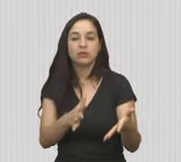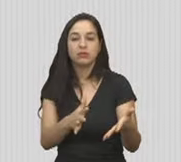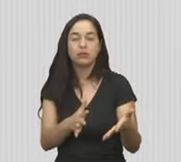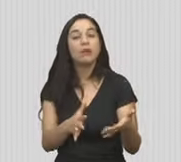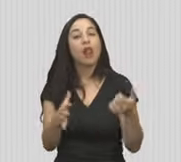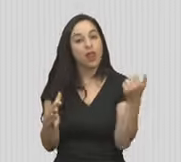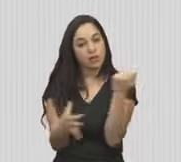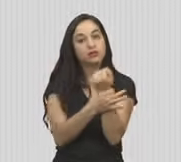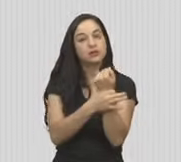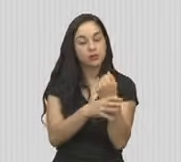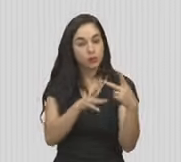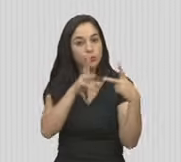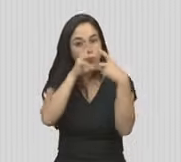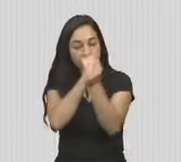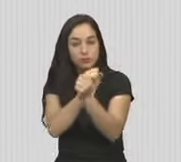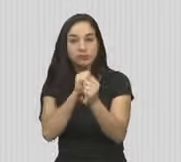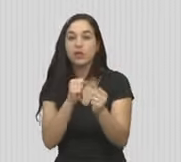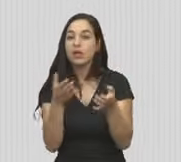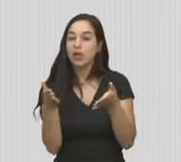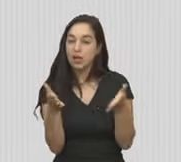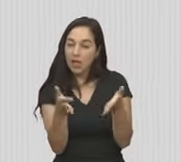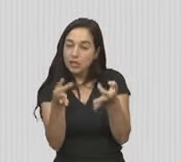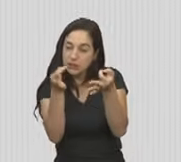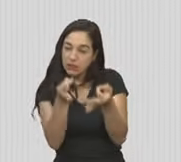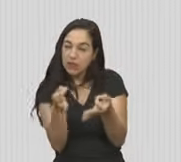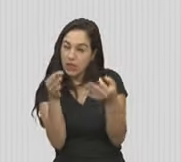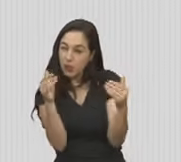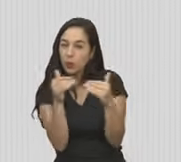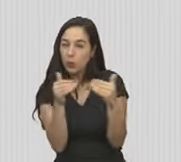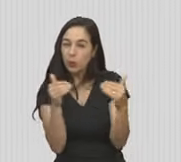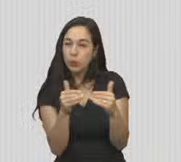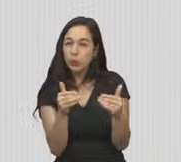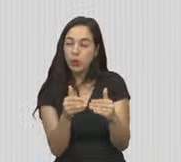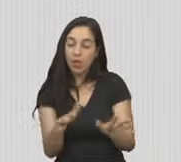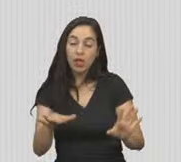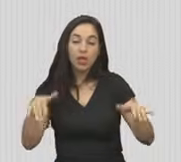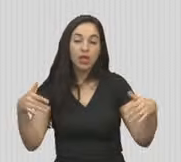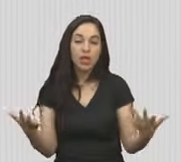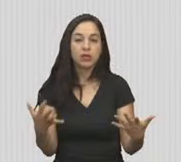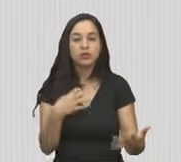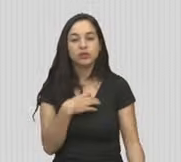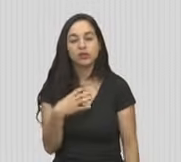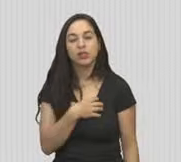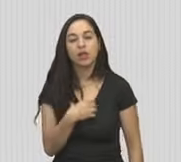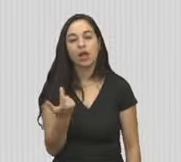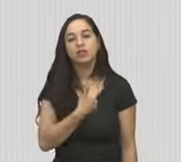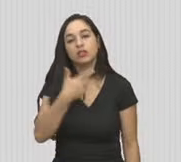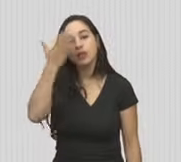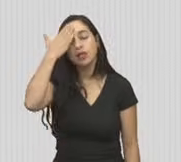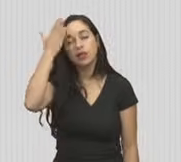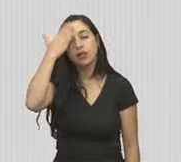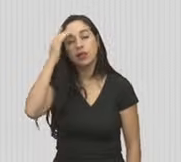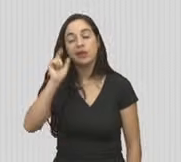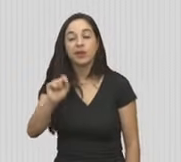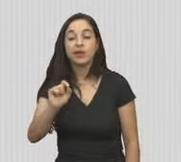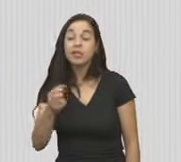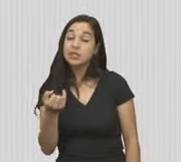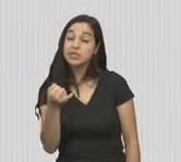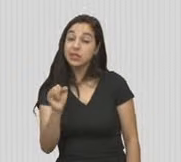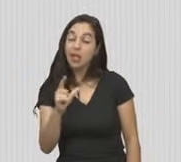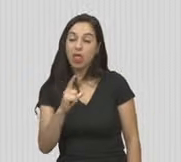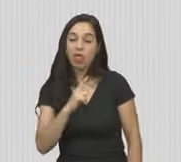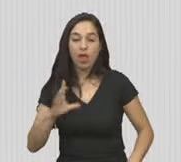forças de segurança. Esse é o caminho, essa é a conexão. Então, dessa forma, a gente entende que, se eu tenho a